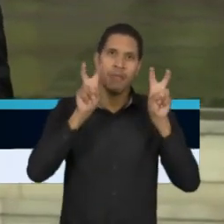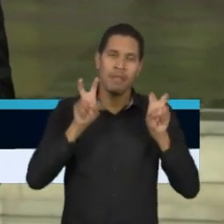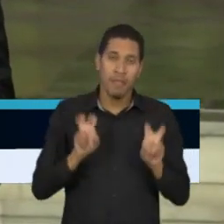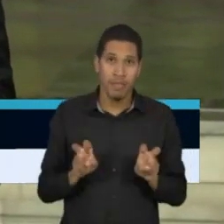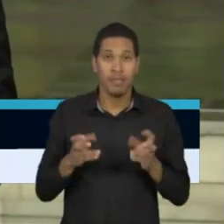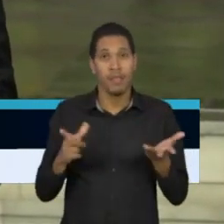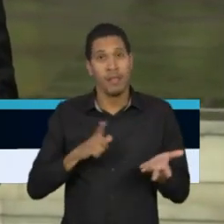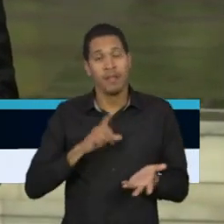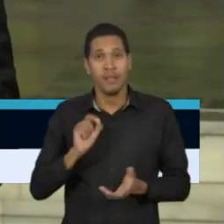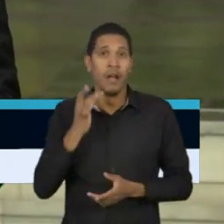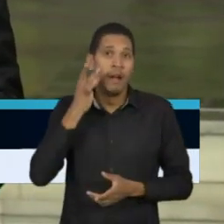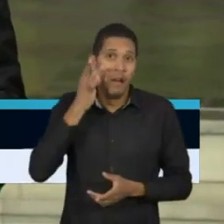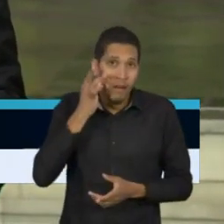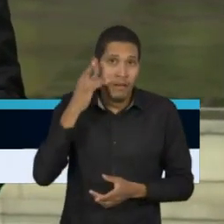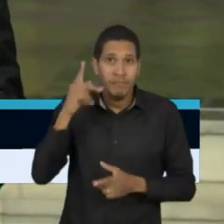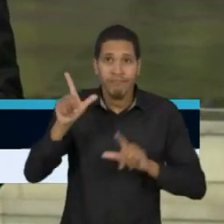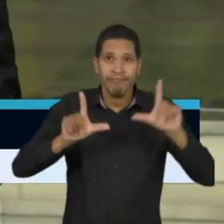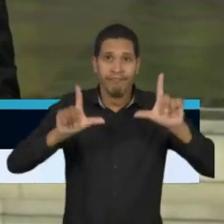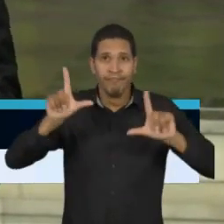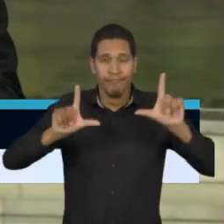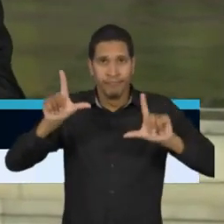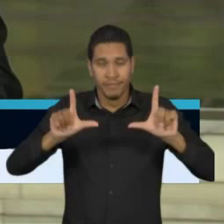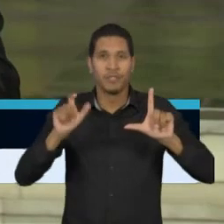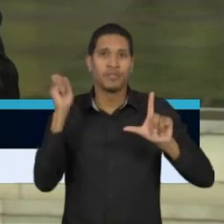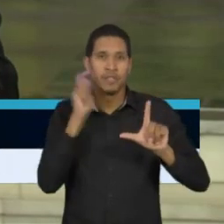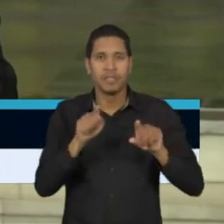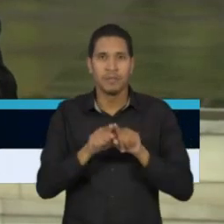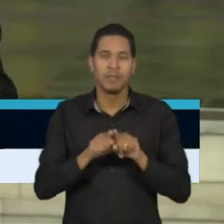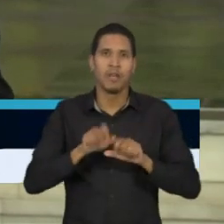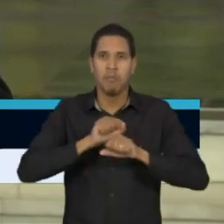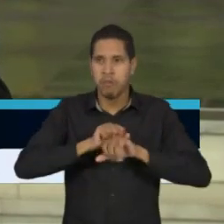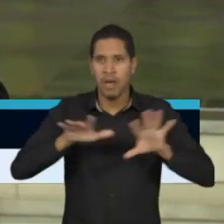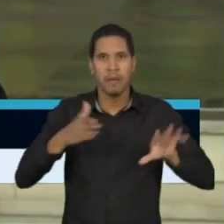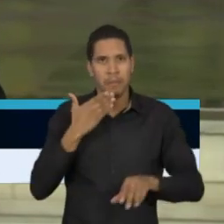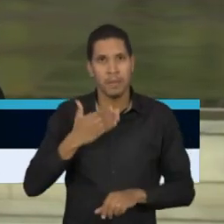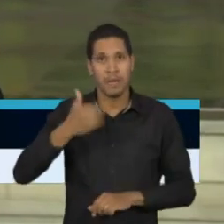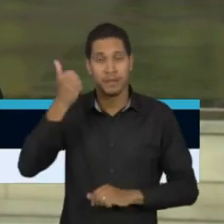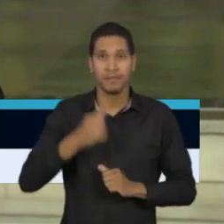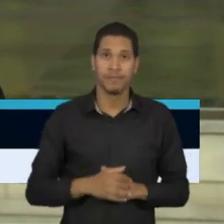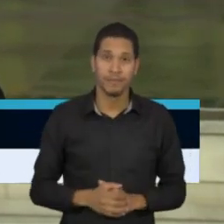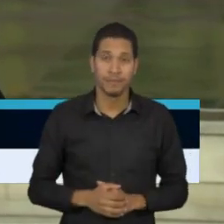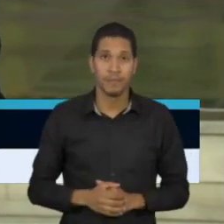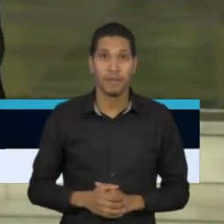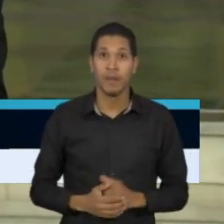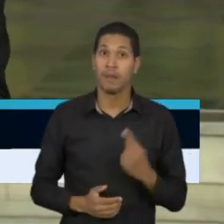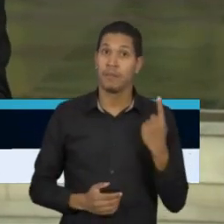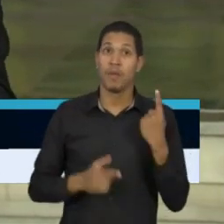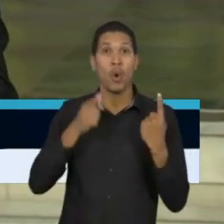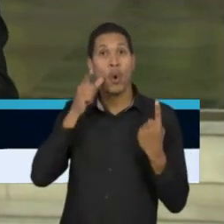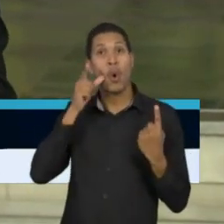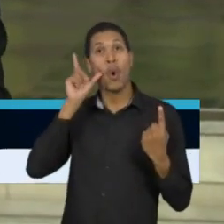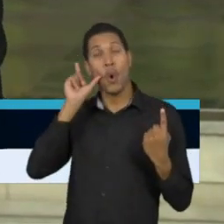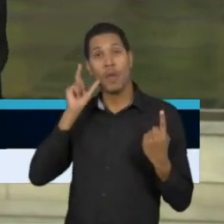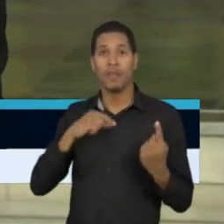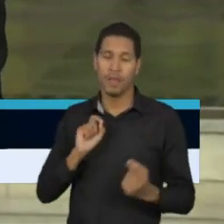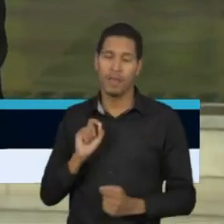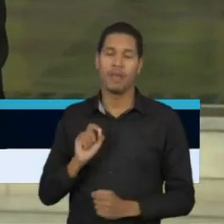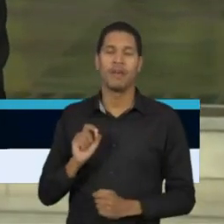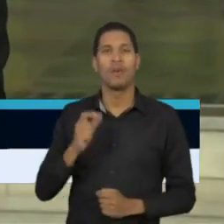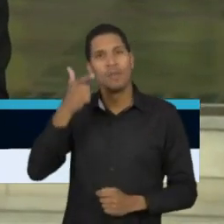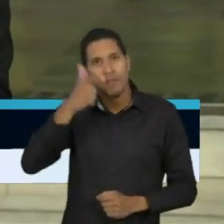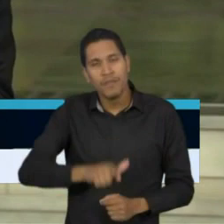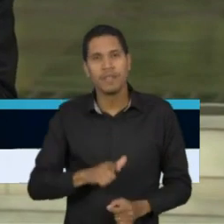vivo em algumas emissoras de televisão, assim ganhamos um pouco de tempo. Antes, porém, eu gostaria de dizer que ontem eu testei mais uma